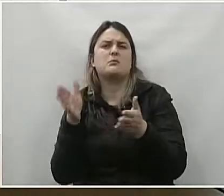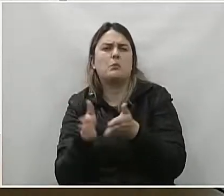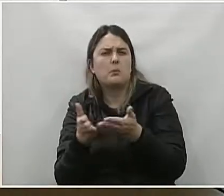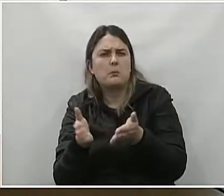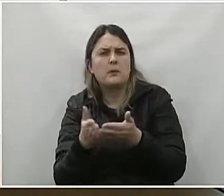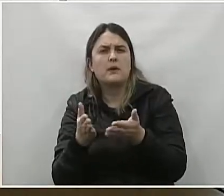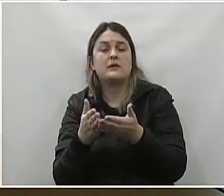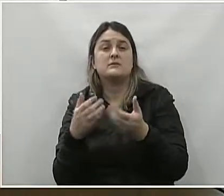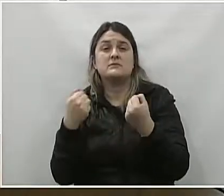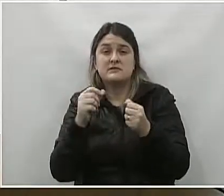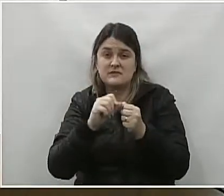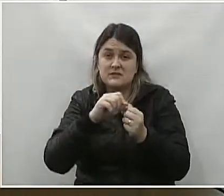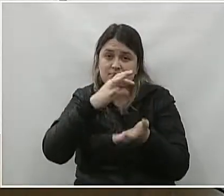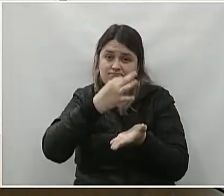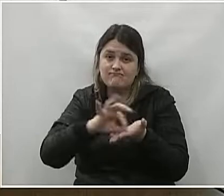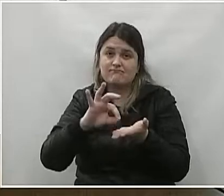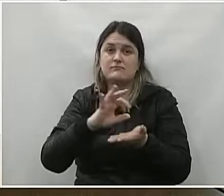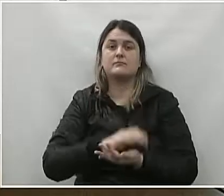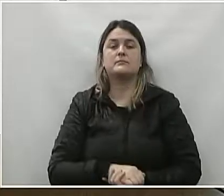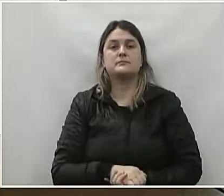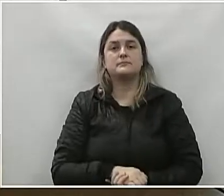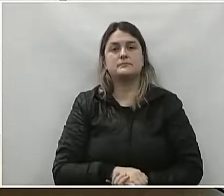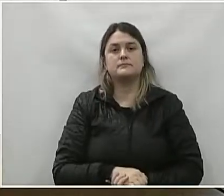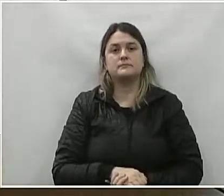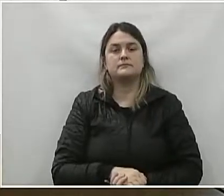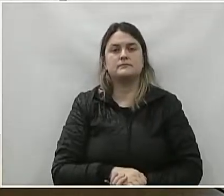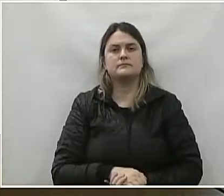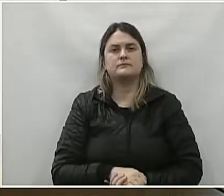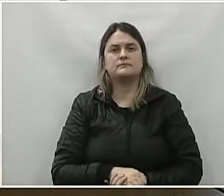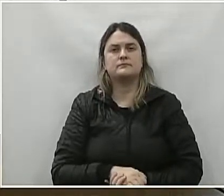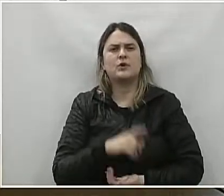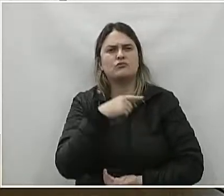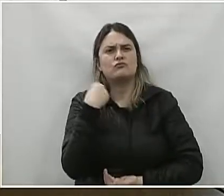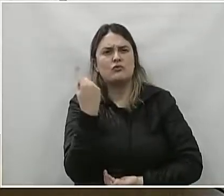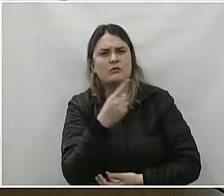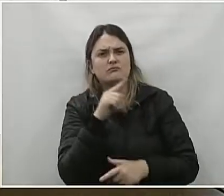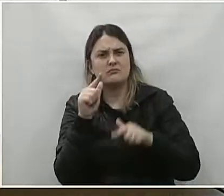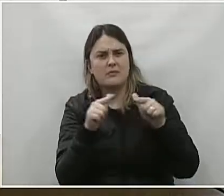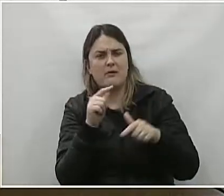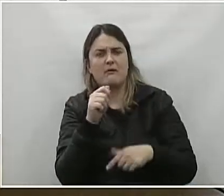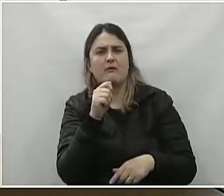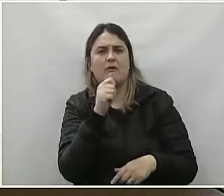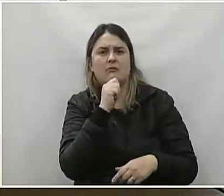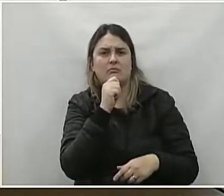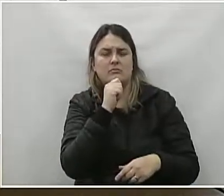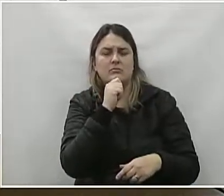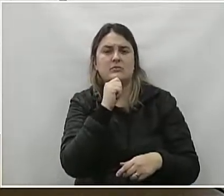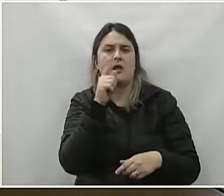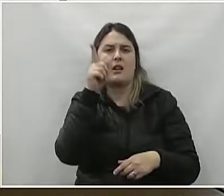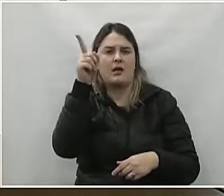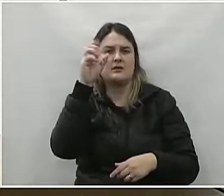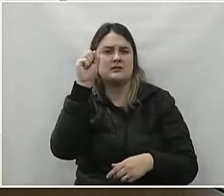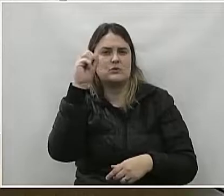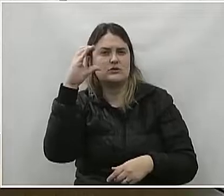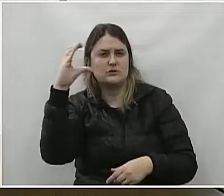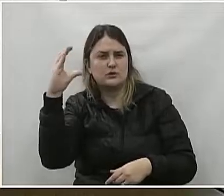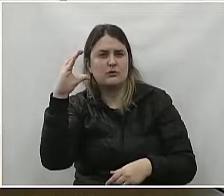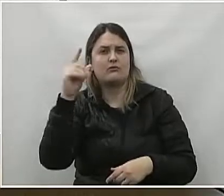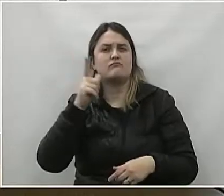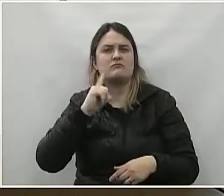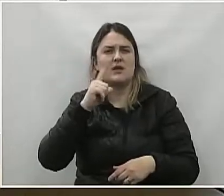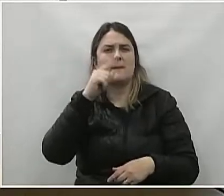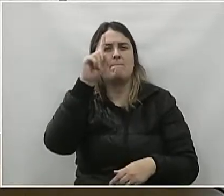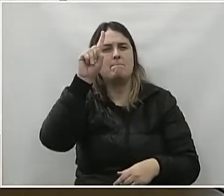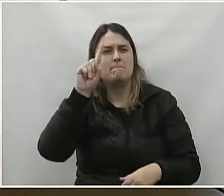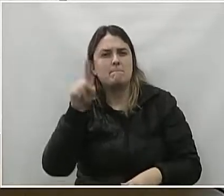vulnerabilidade social cadastrada no nosso cadastro único. As nossas demandas ainda temos no CRAS de São Cristóvão, em torno de